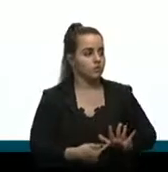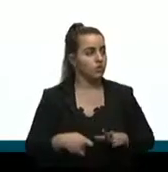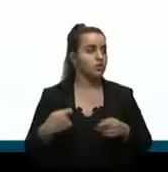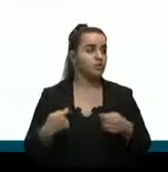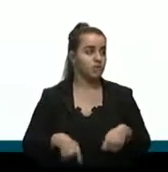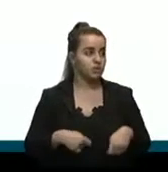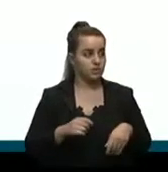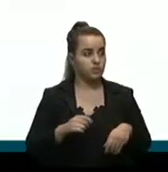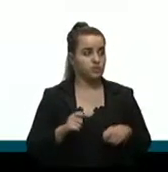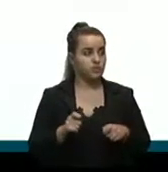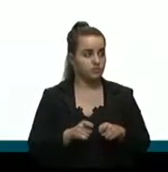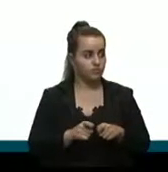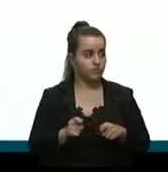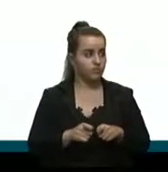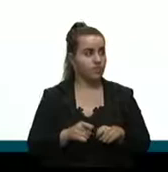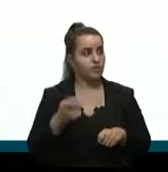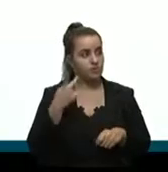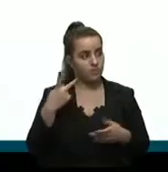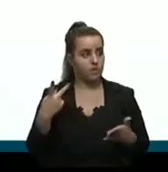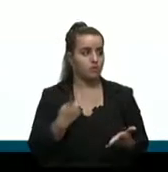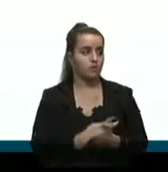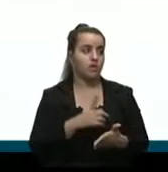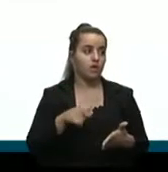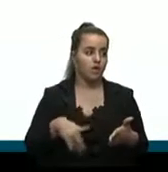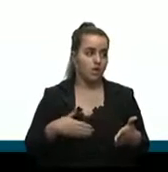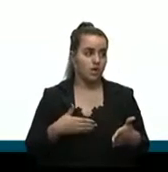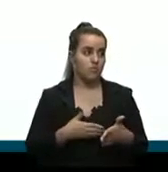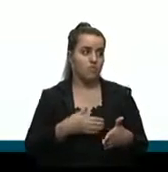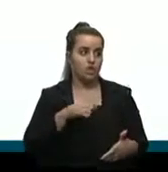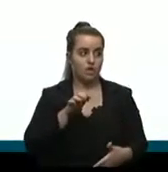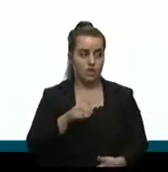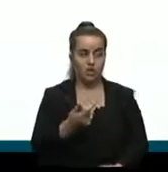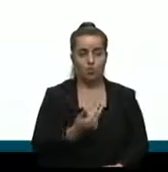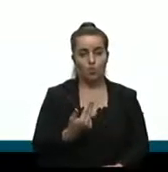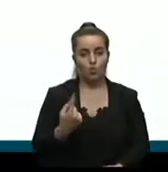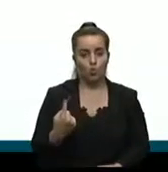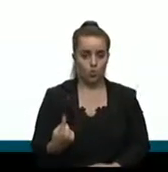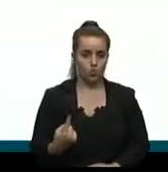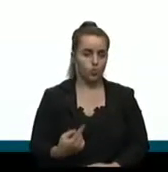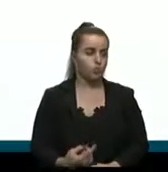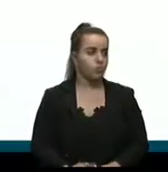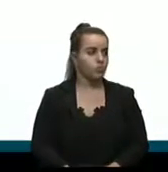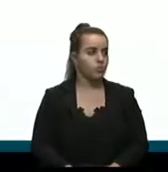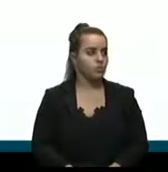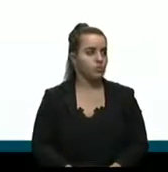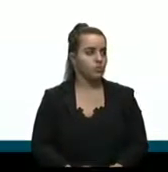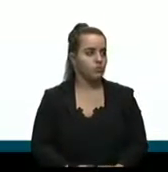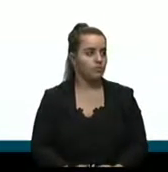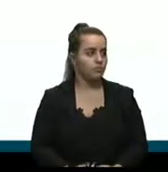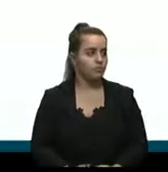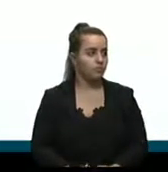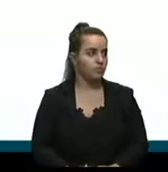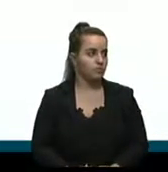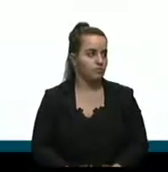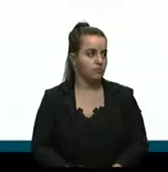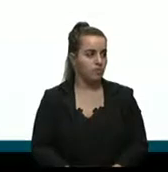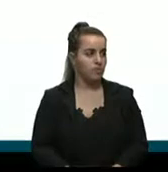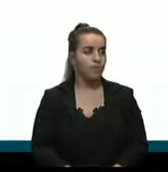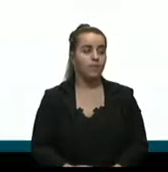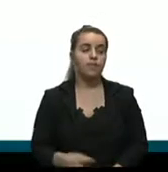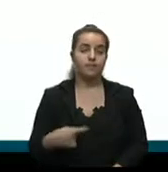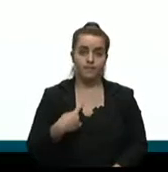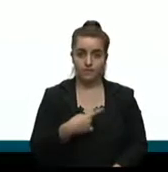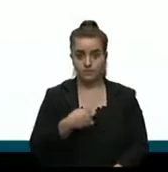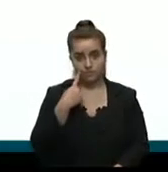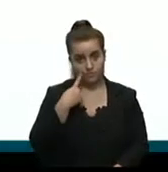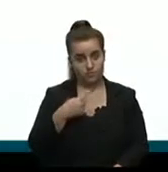amostra que deve ser coletada para que o erro seja de, no máximo, 1. Então, nós temos aqui